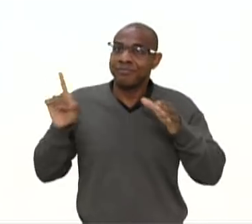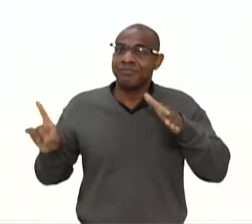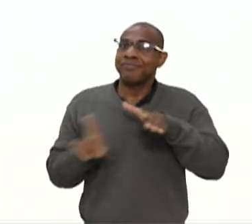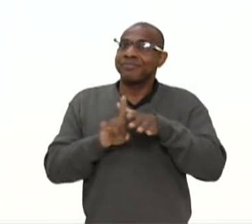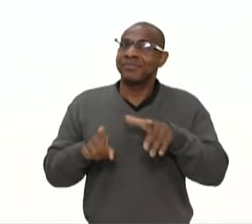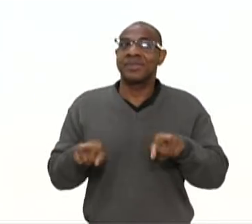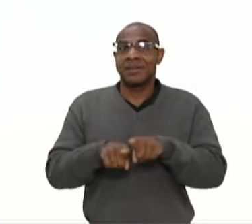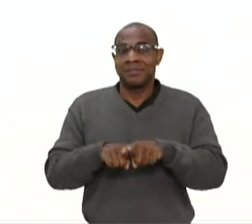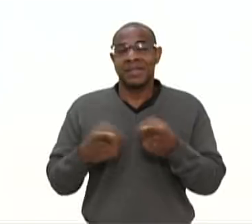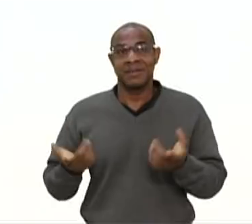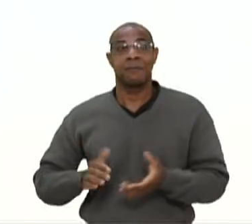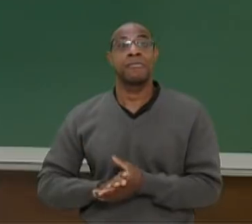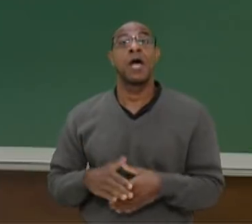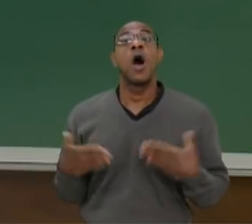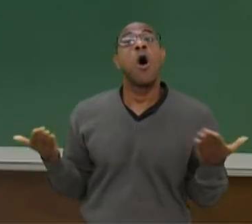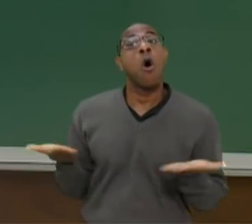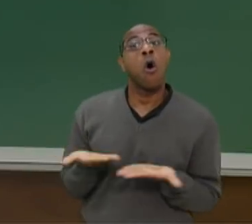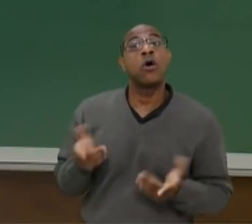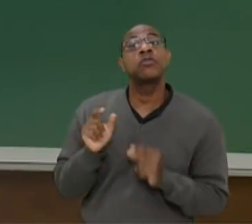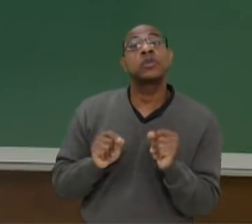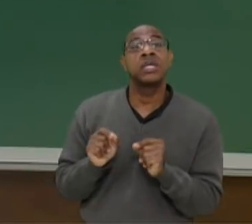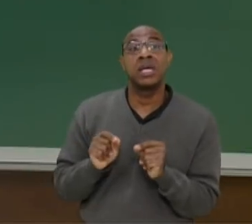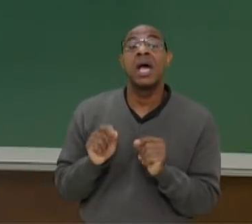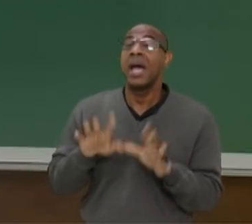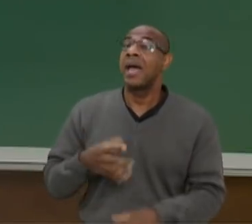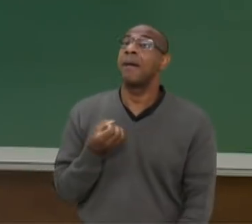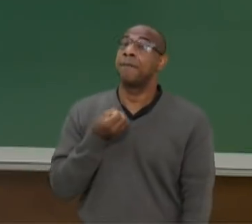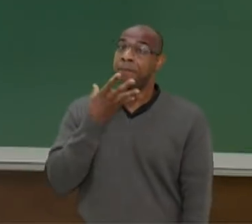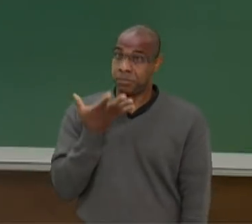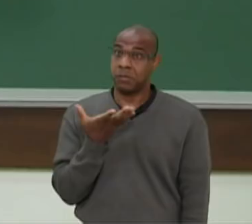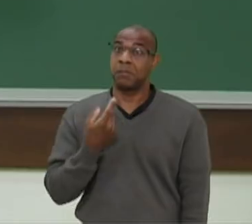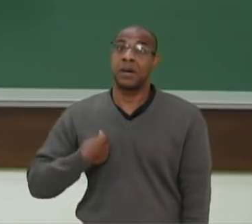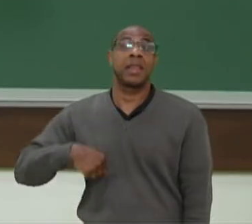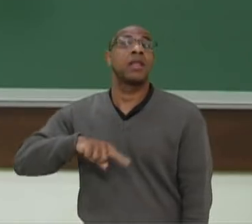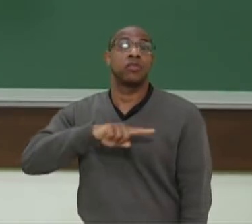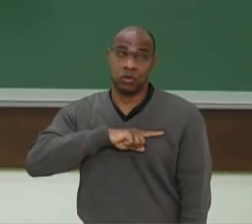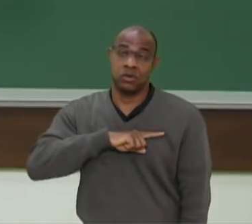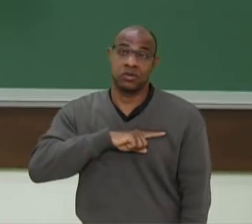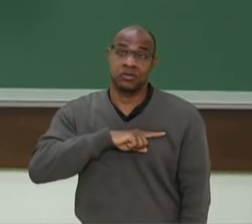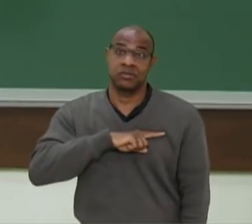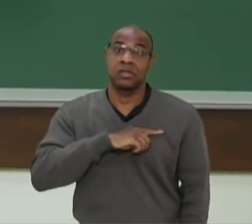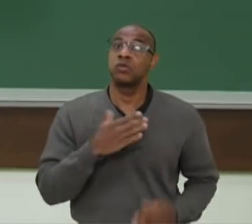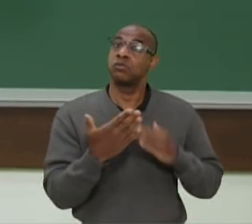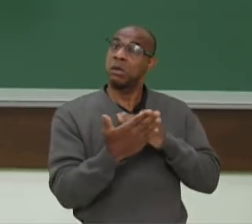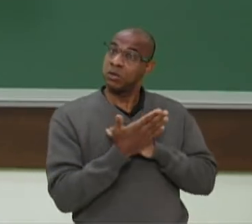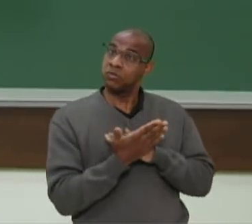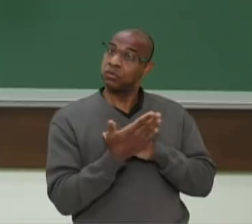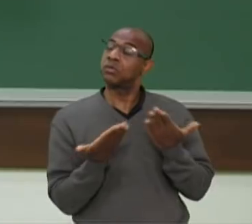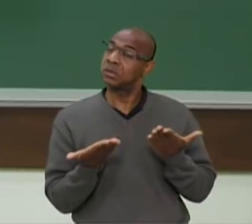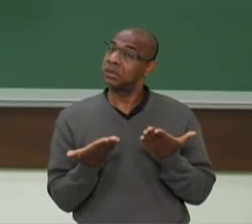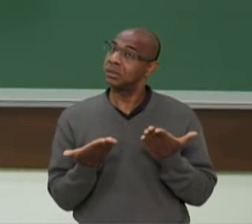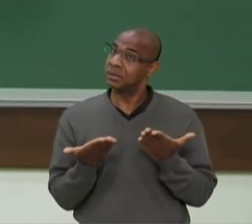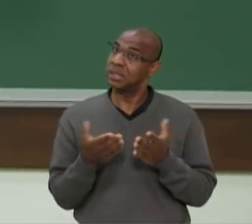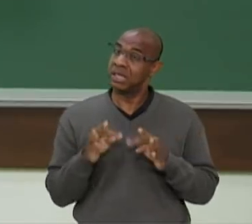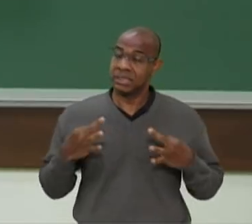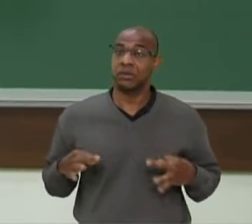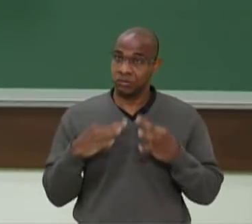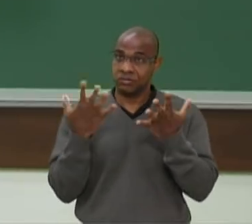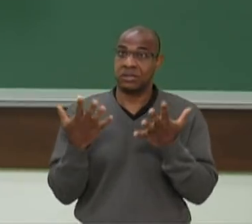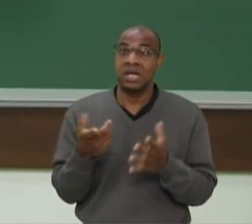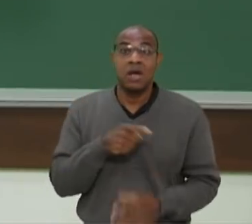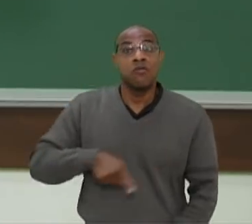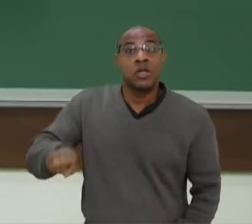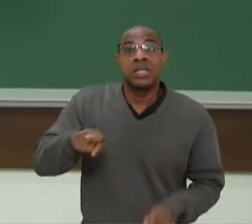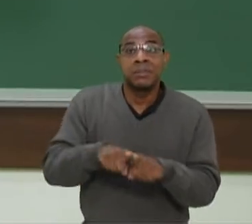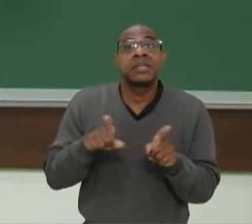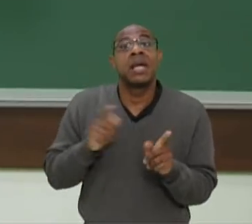sim! Hoje é um grande benefício para nós, inclusive para vocês aí que têm essa possibilidade